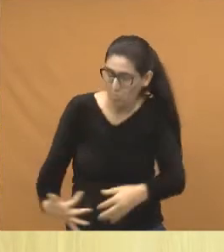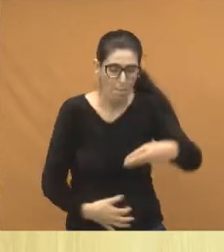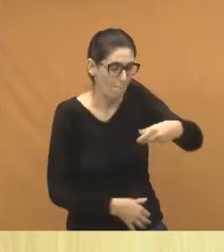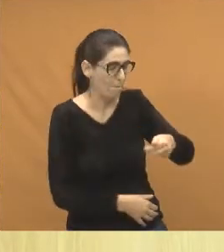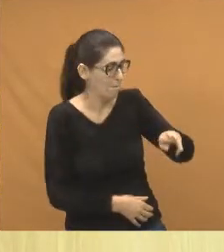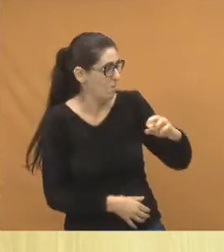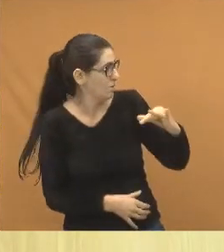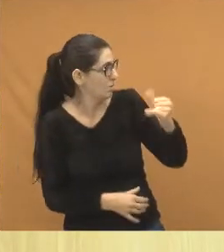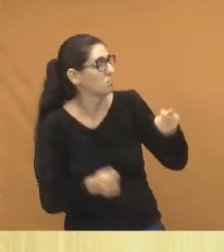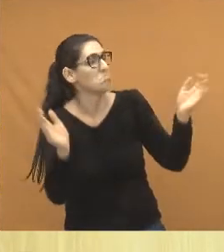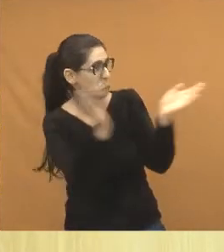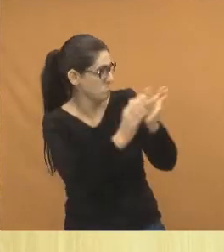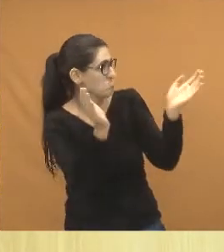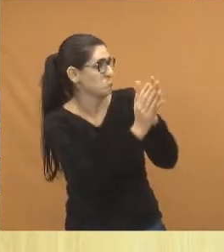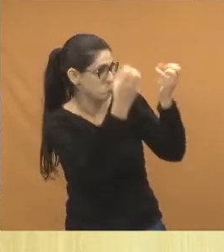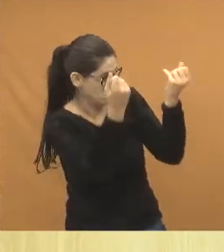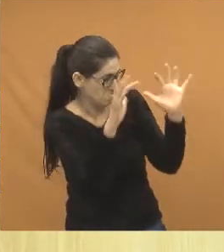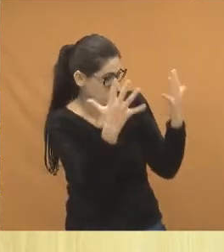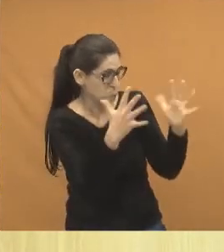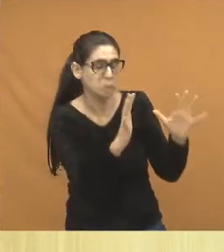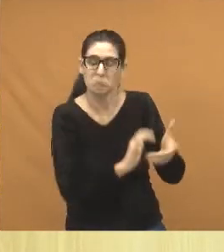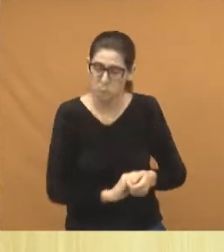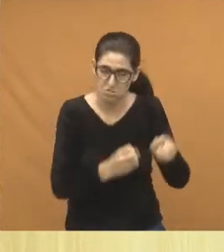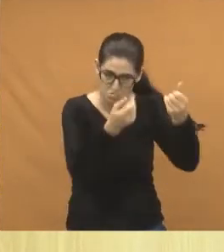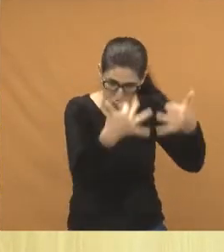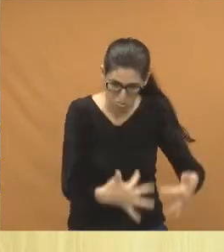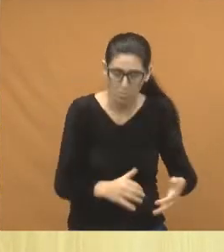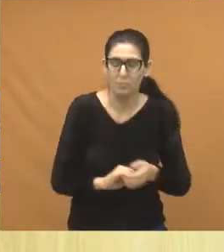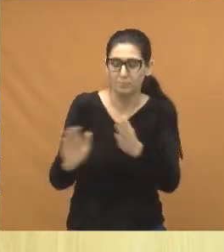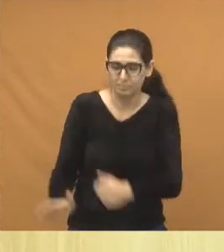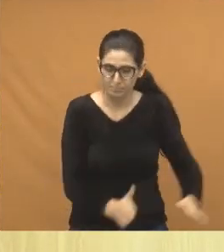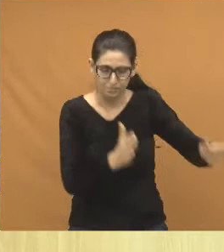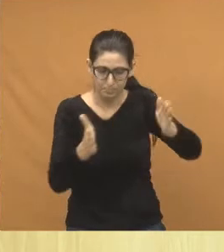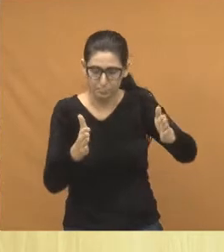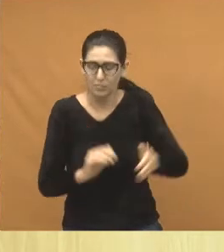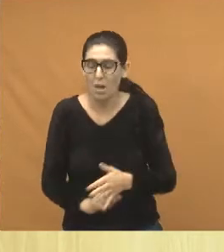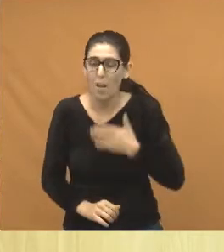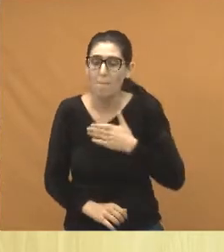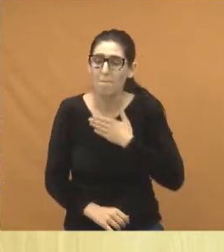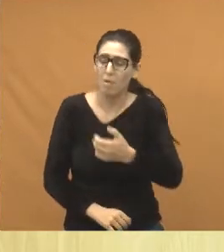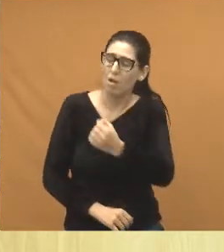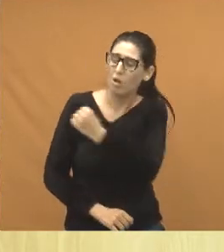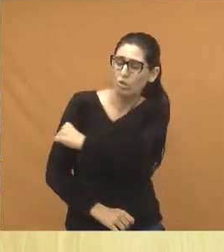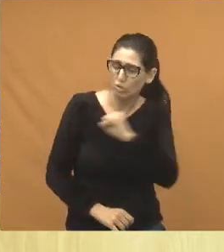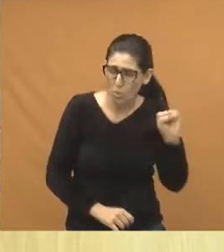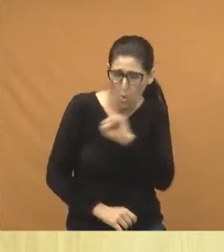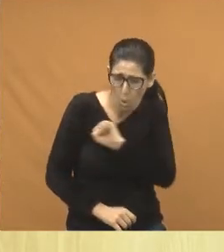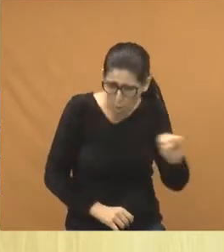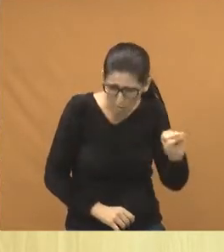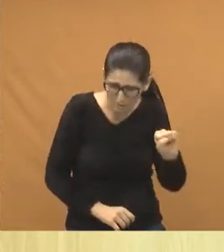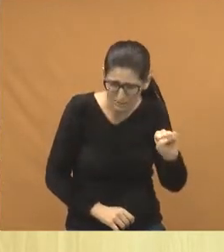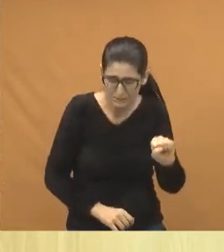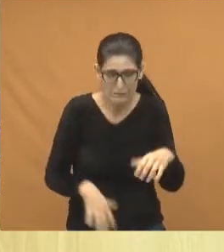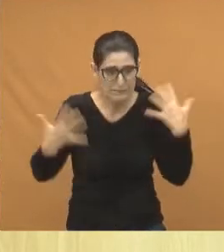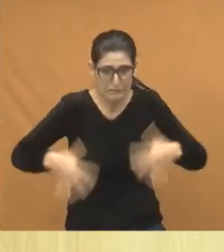o assunto. E eu já tive que socorrer a minha sogra em situação